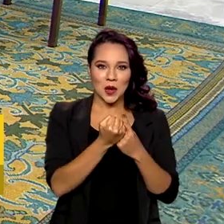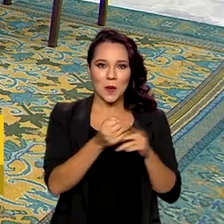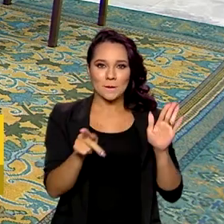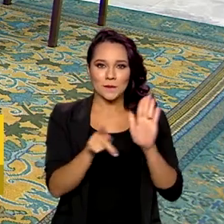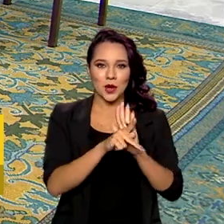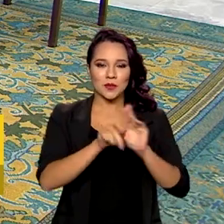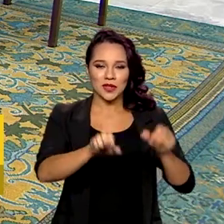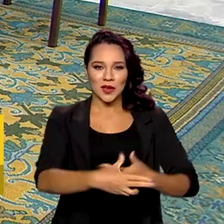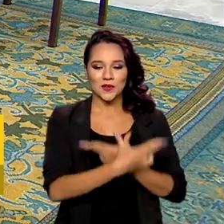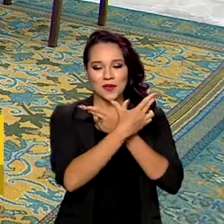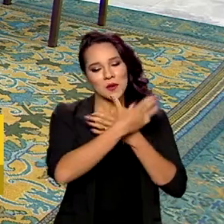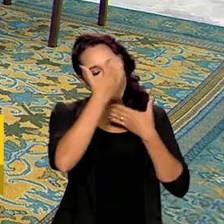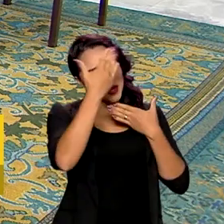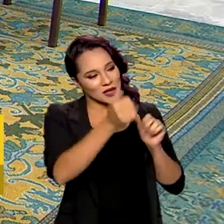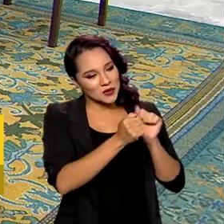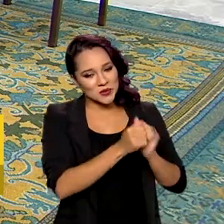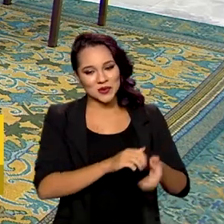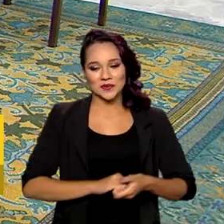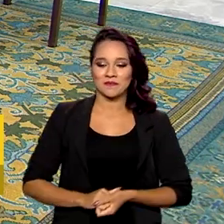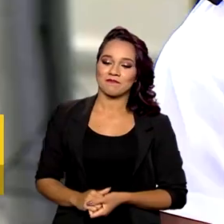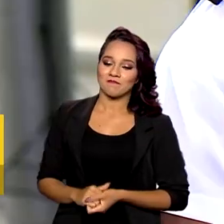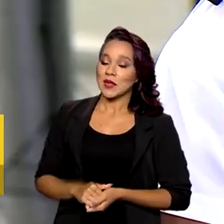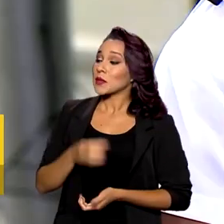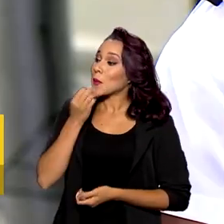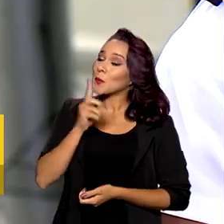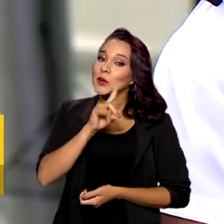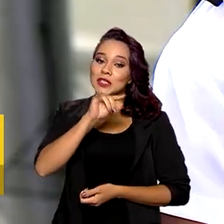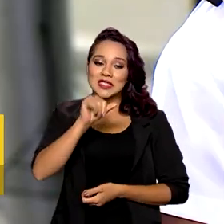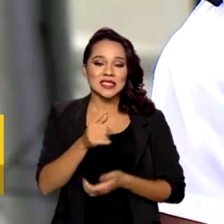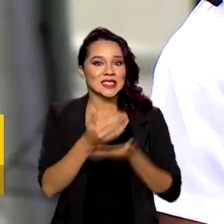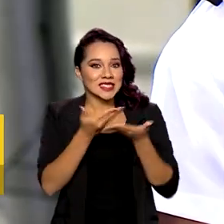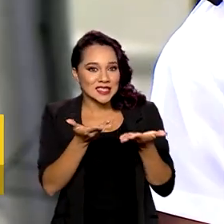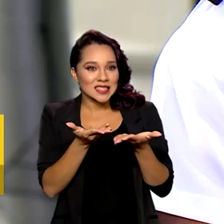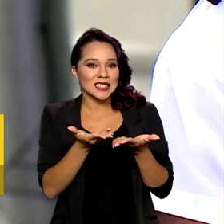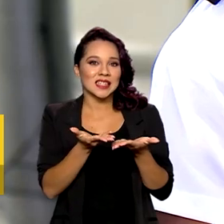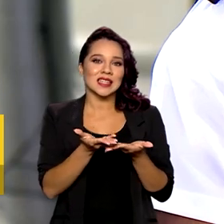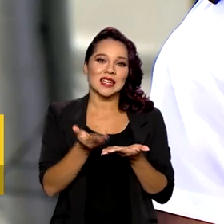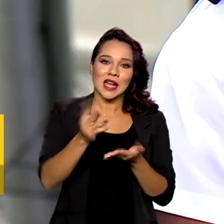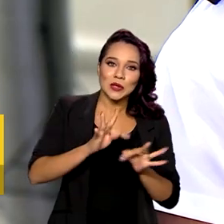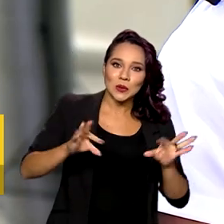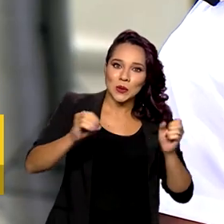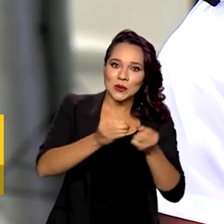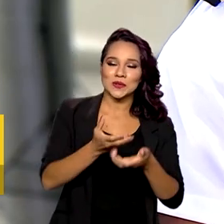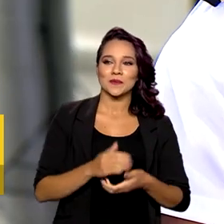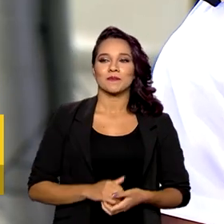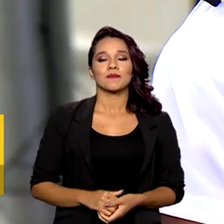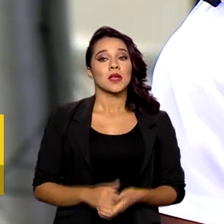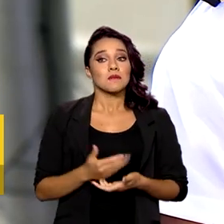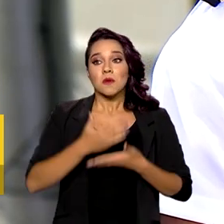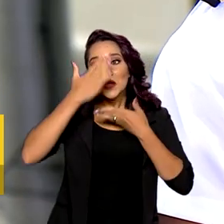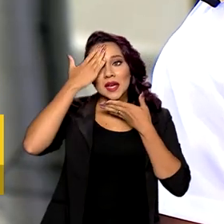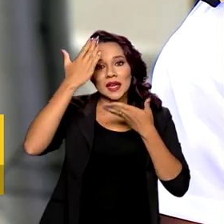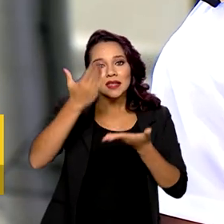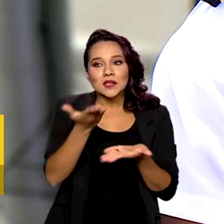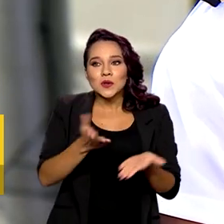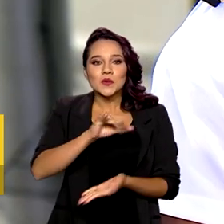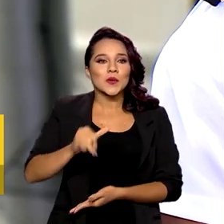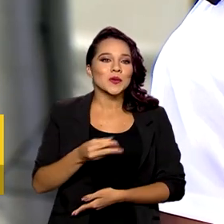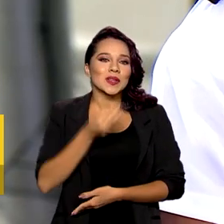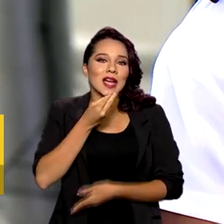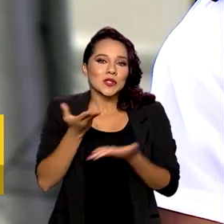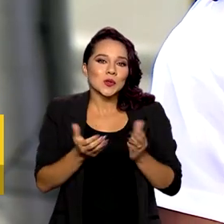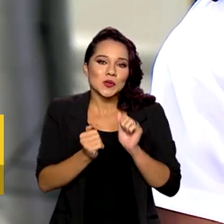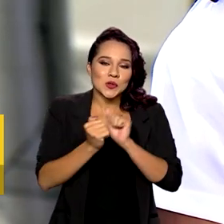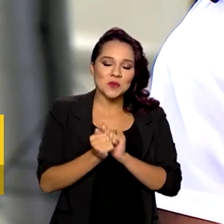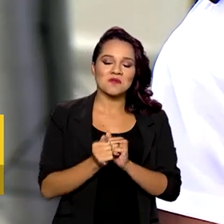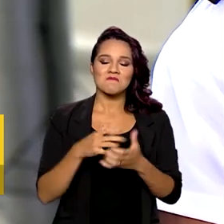Muito obrigada por estar aqui conosco hoje. Muito bom dia, Renata. Muito bom dia, Paulo. Bom dia a todos. Eu que agradeço pela oportunidade de estar aqui.